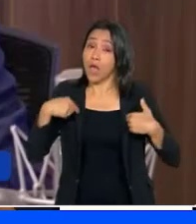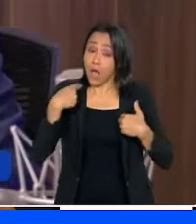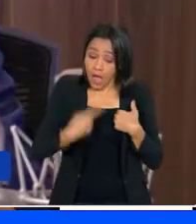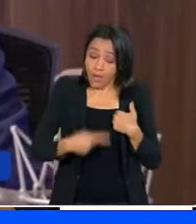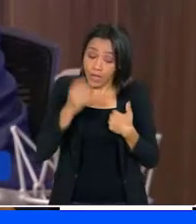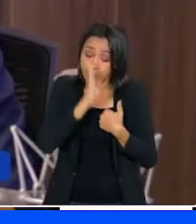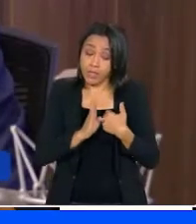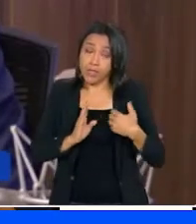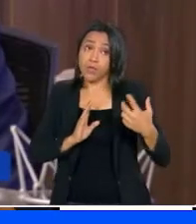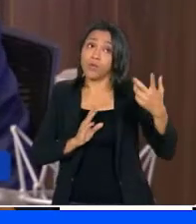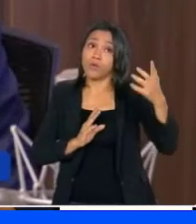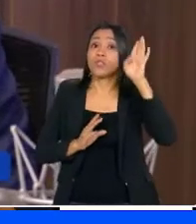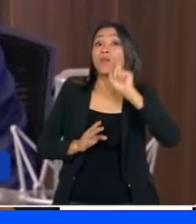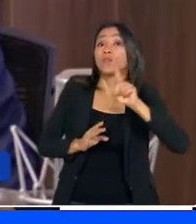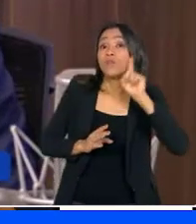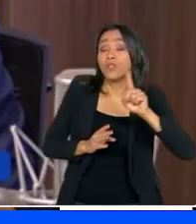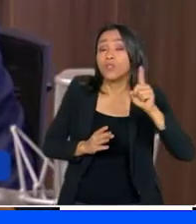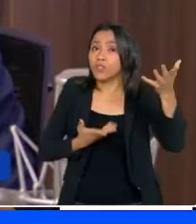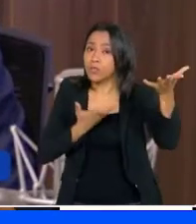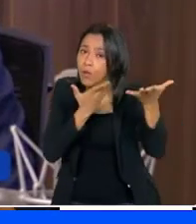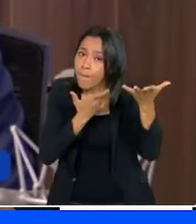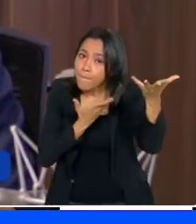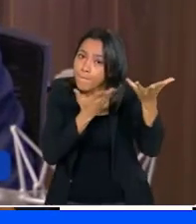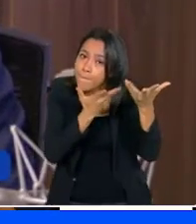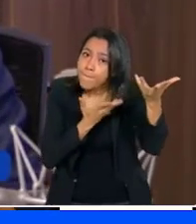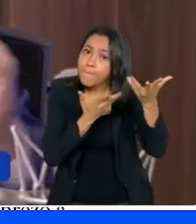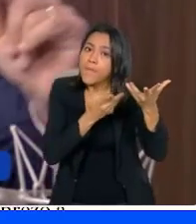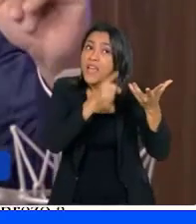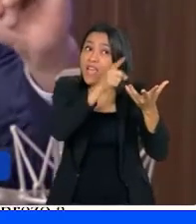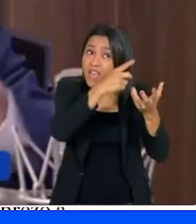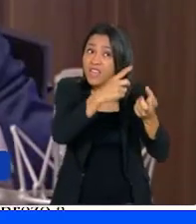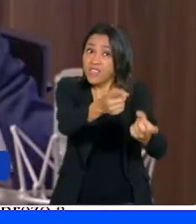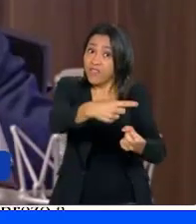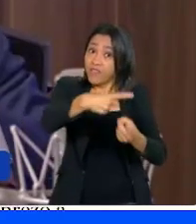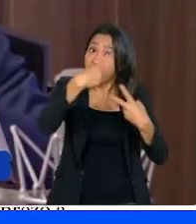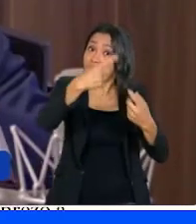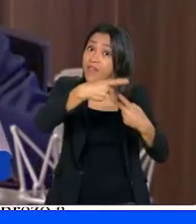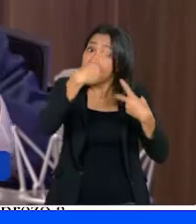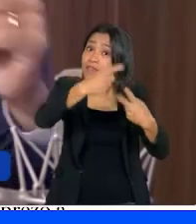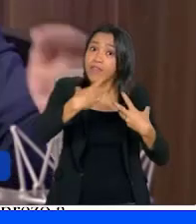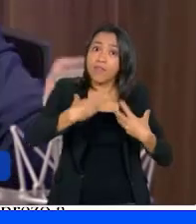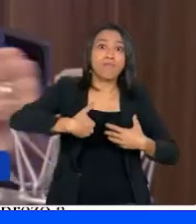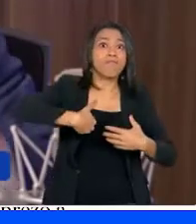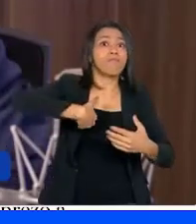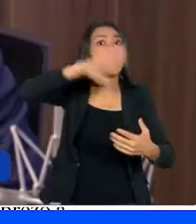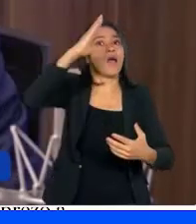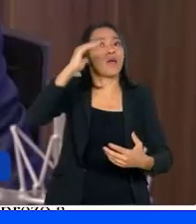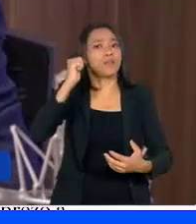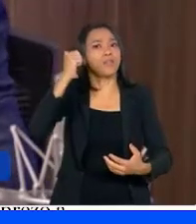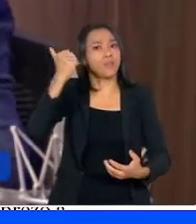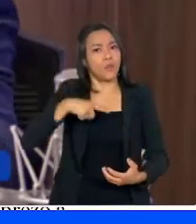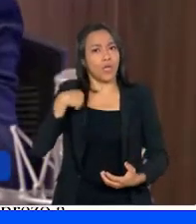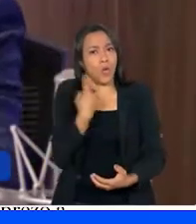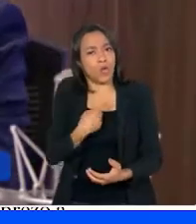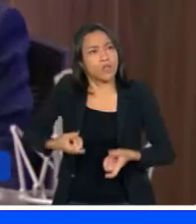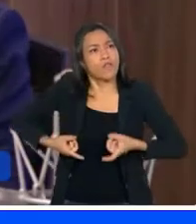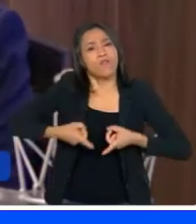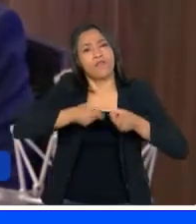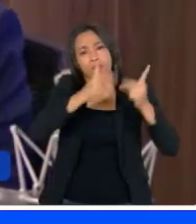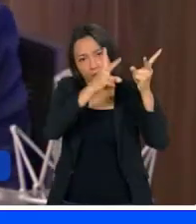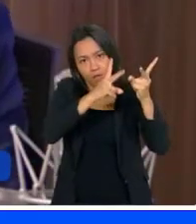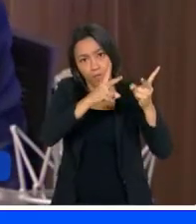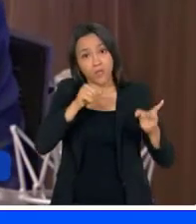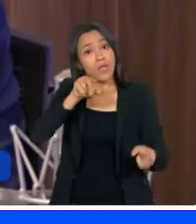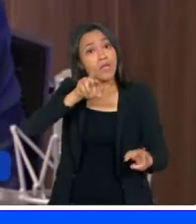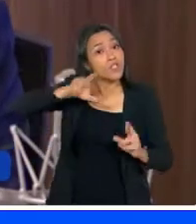não vendem mais para gente, eles não vendem pouco para a gente, não. Eles vendem mais para a gente do que a gente para eles. Diferentemente do que acontece